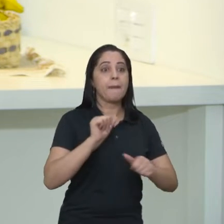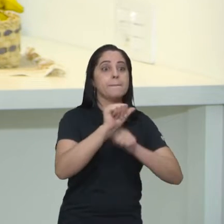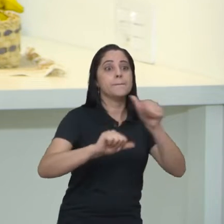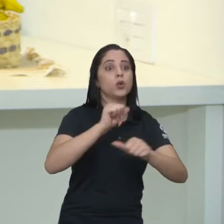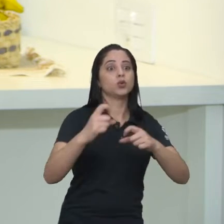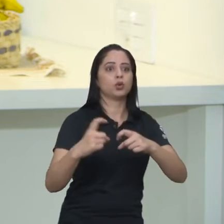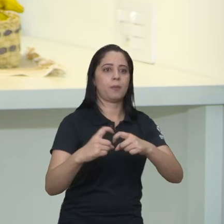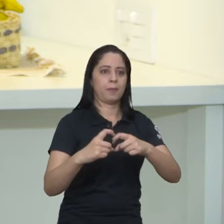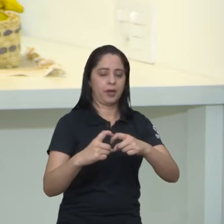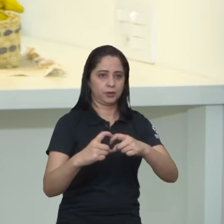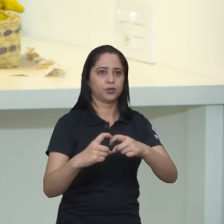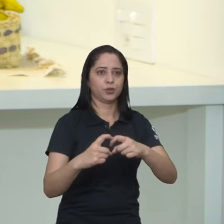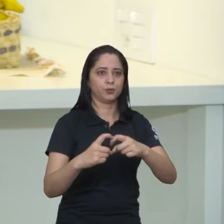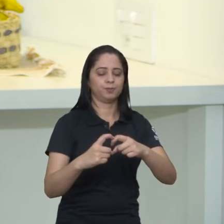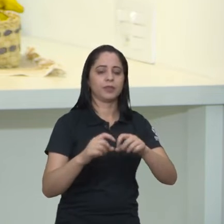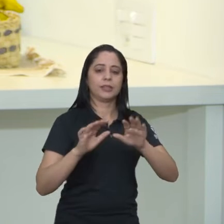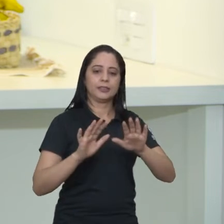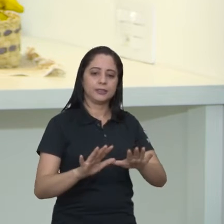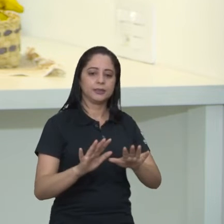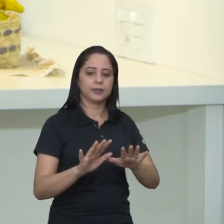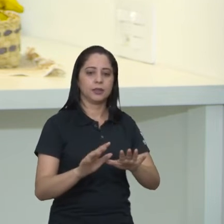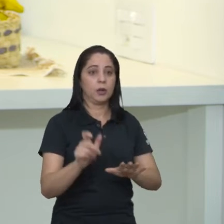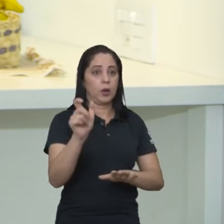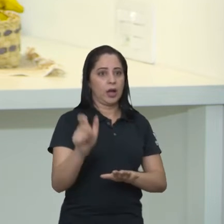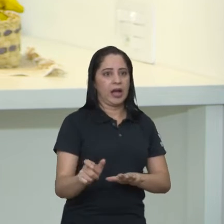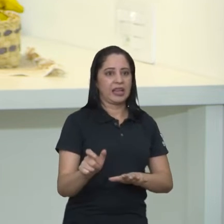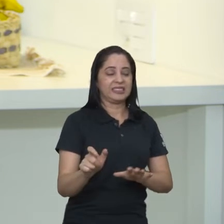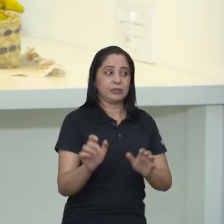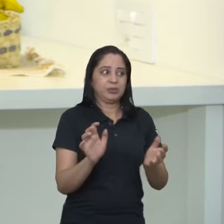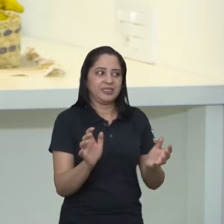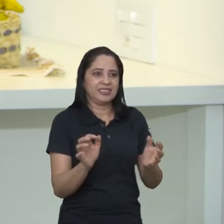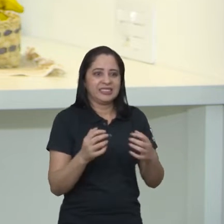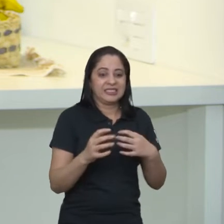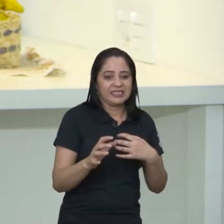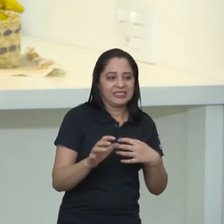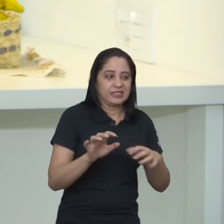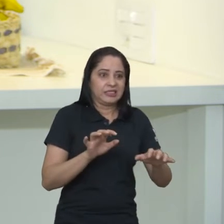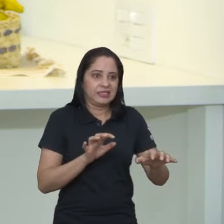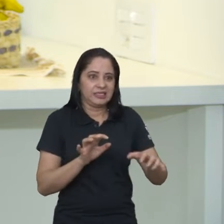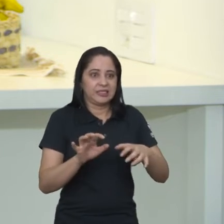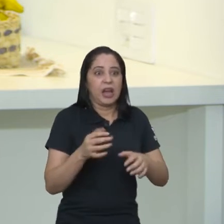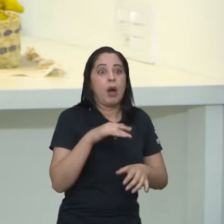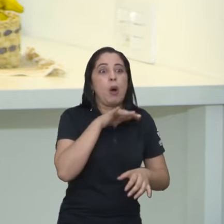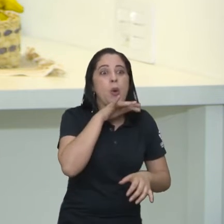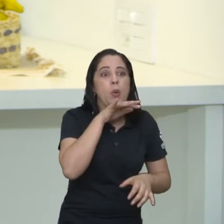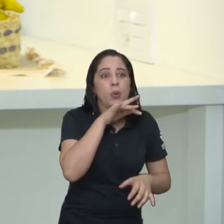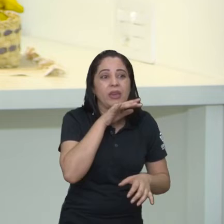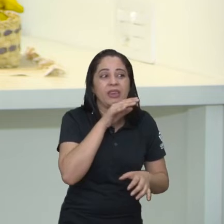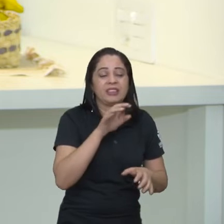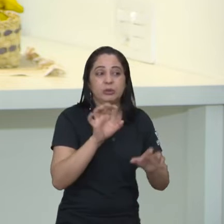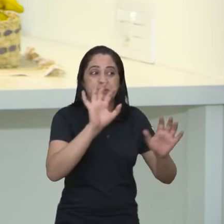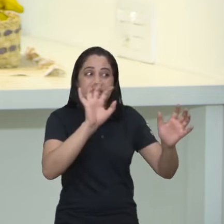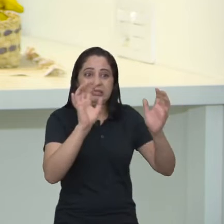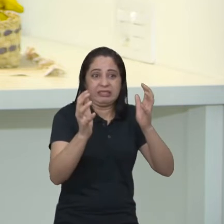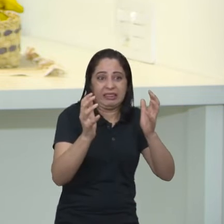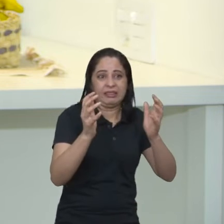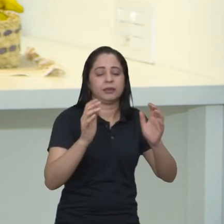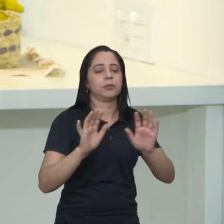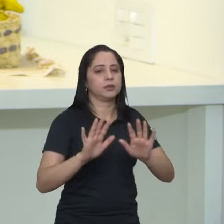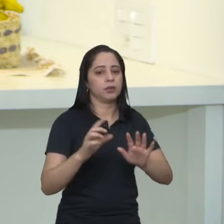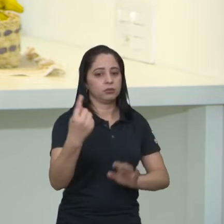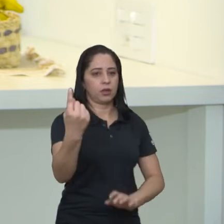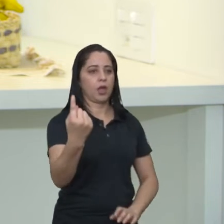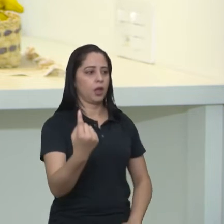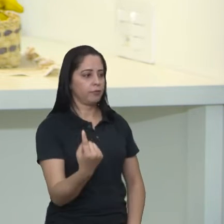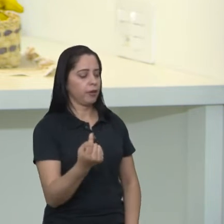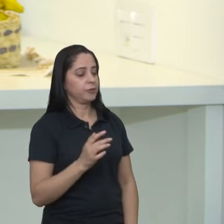troca de turno, né? E aí ele ficou um clima muito ruim dentro do centro médico. E aí